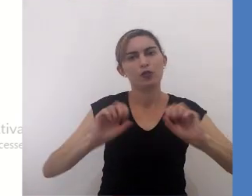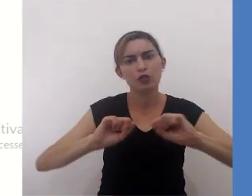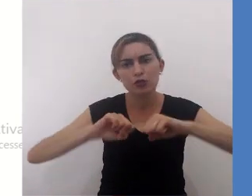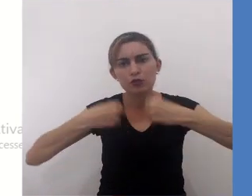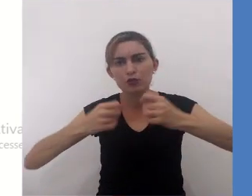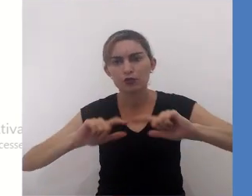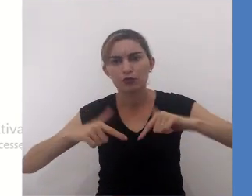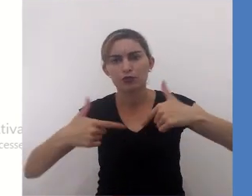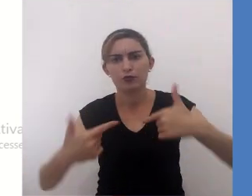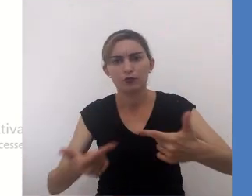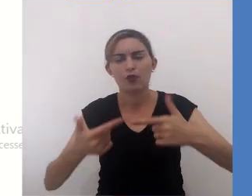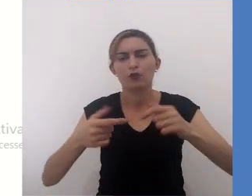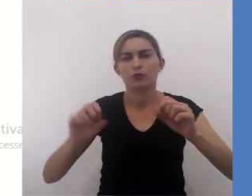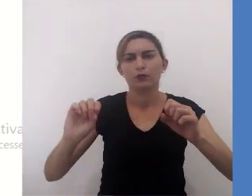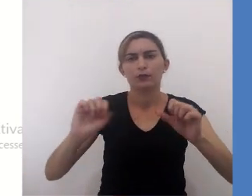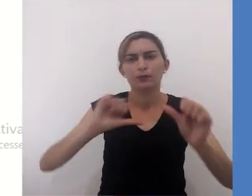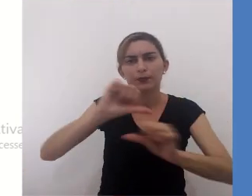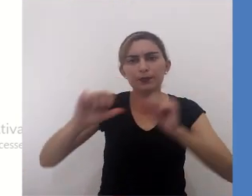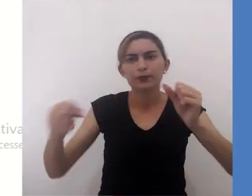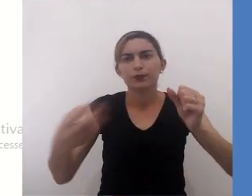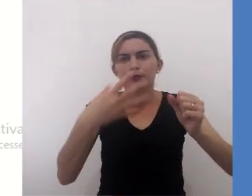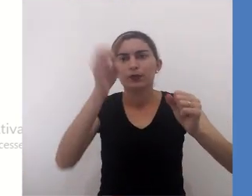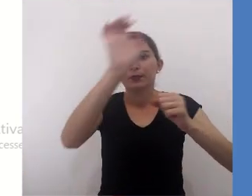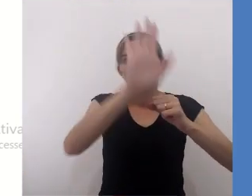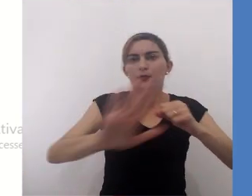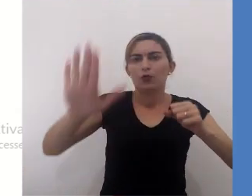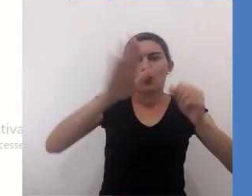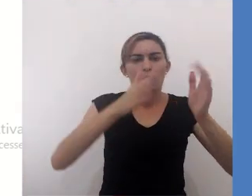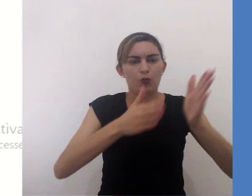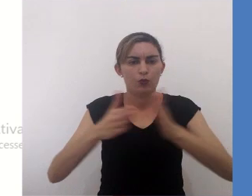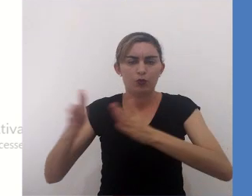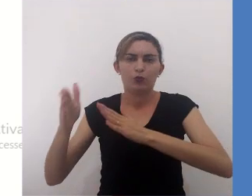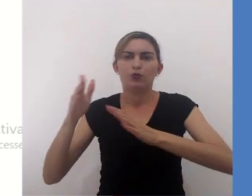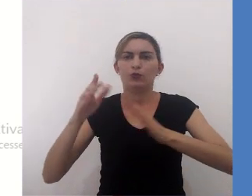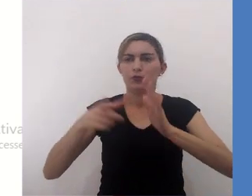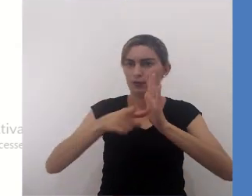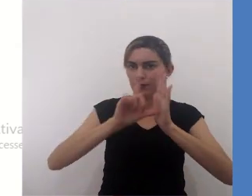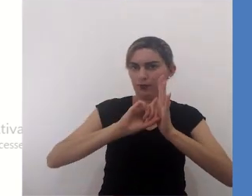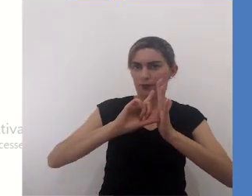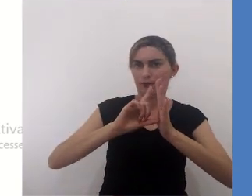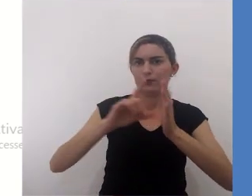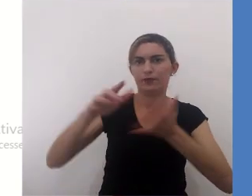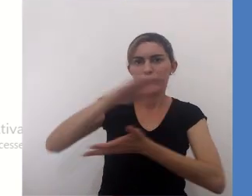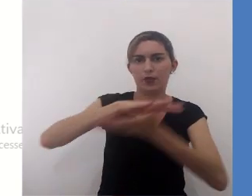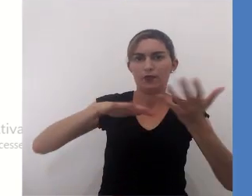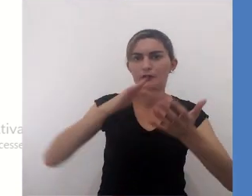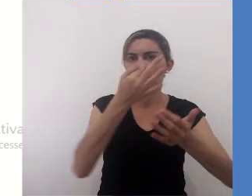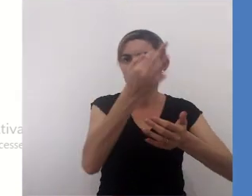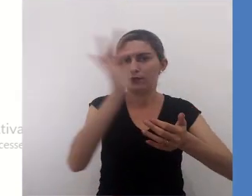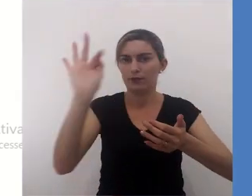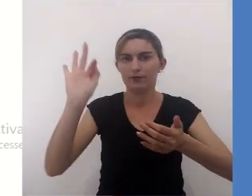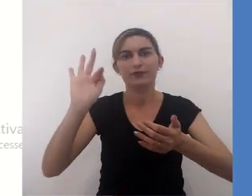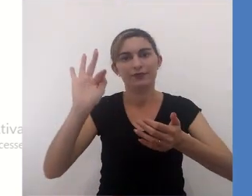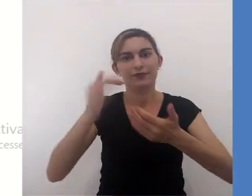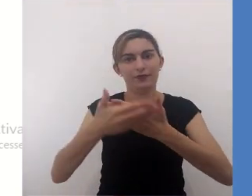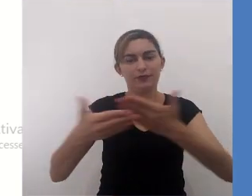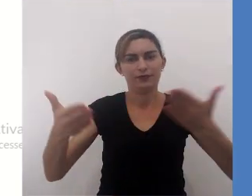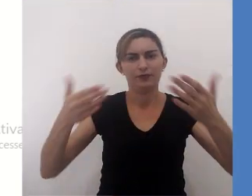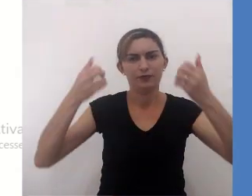dos esforços em restaurar na Europa a ordem anterior à Revolução Francesa,